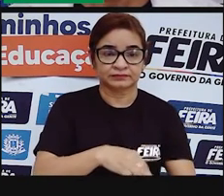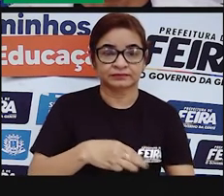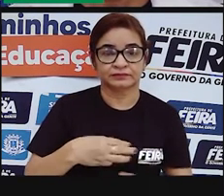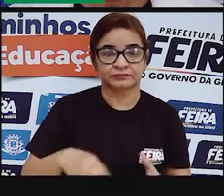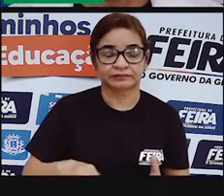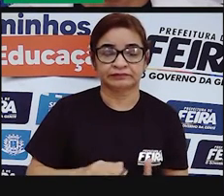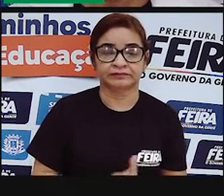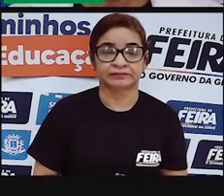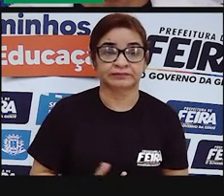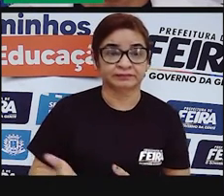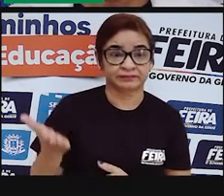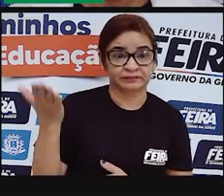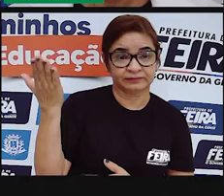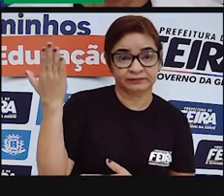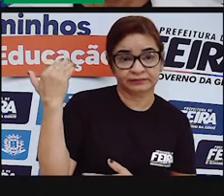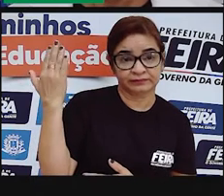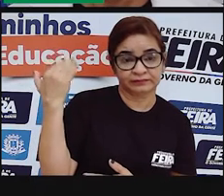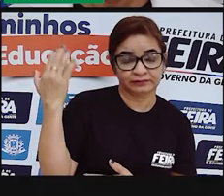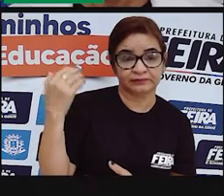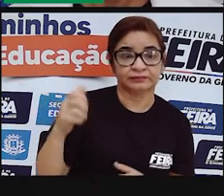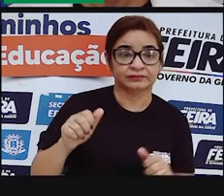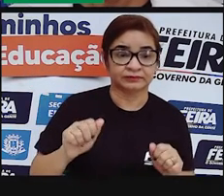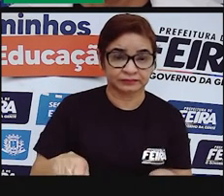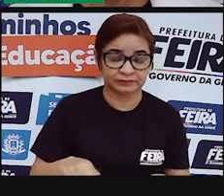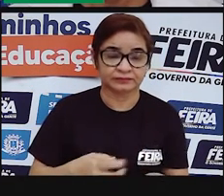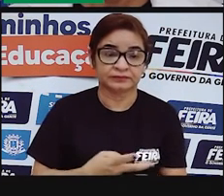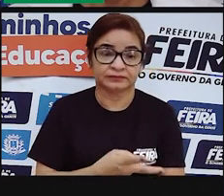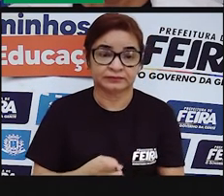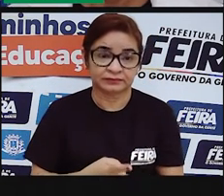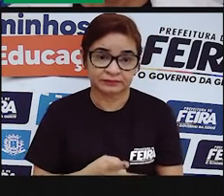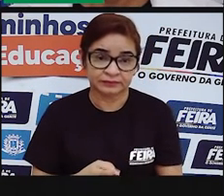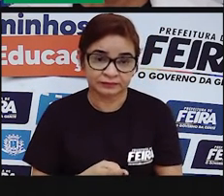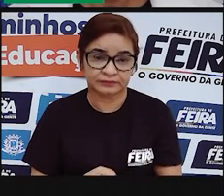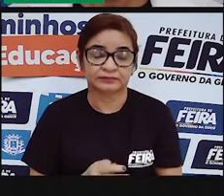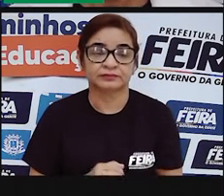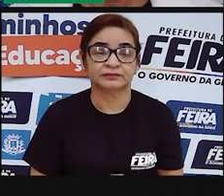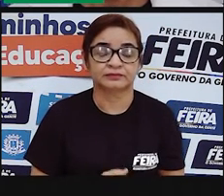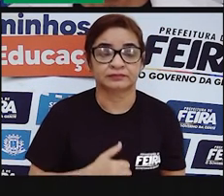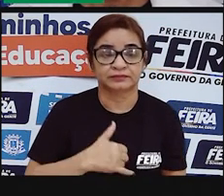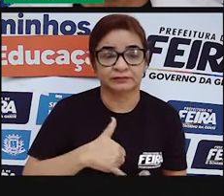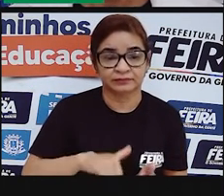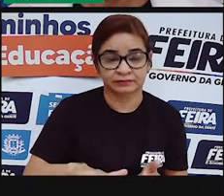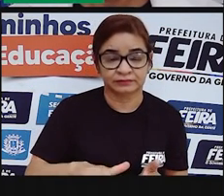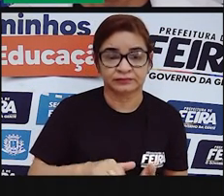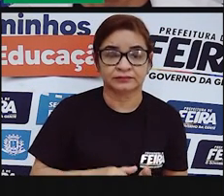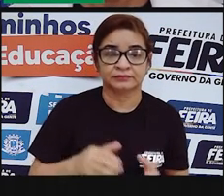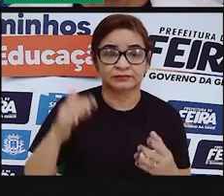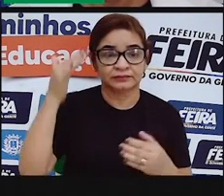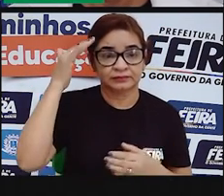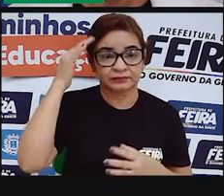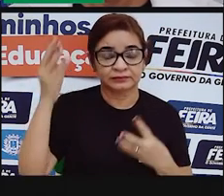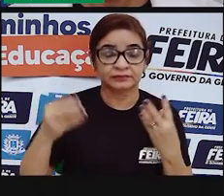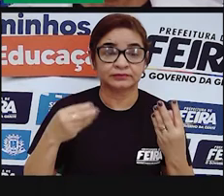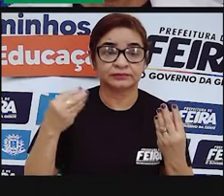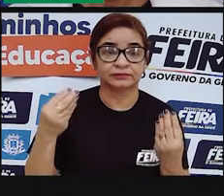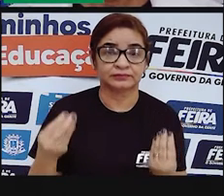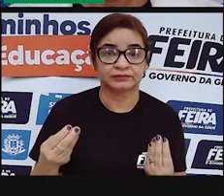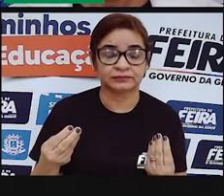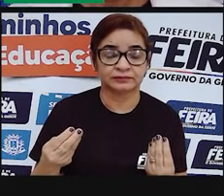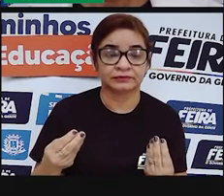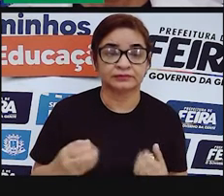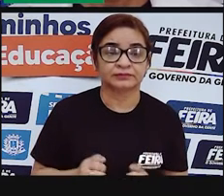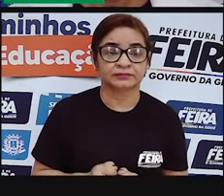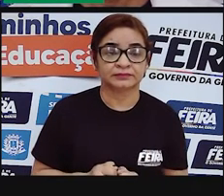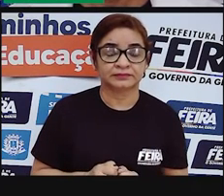da Secretaria de Educação, a aula anterior. Então, como eu disse antes, para